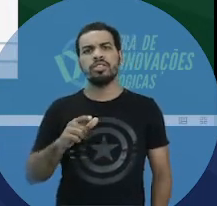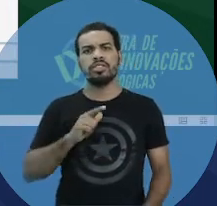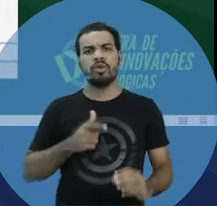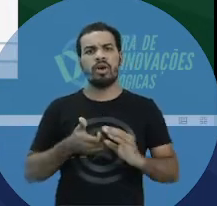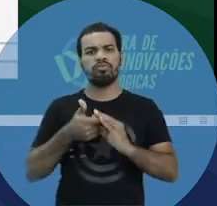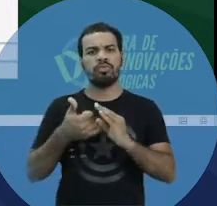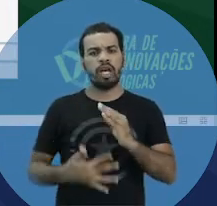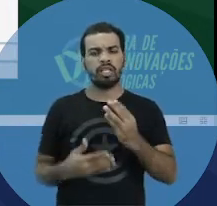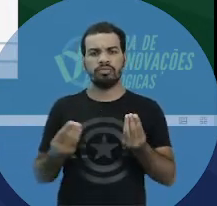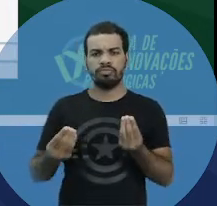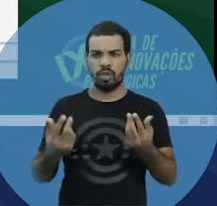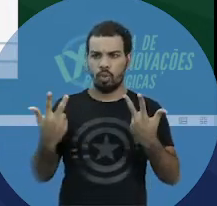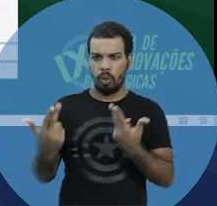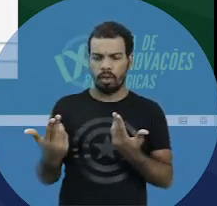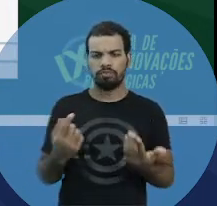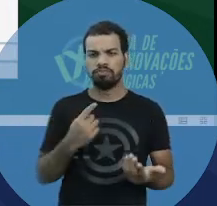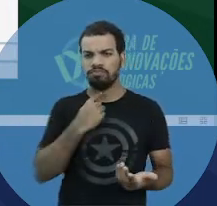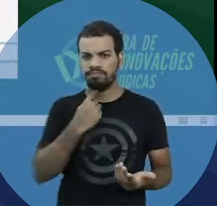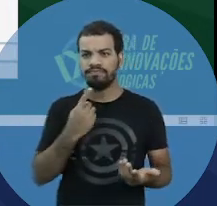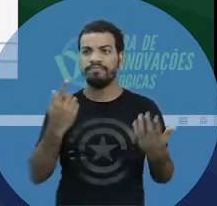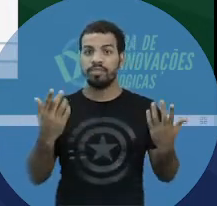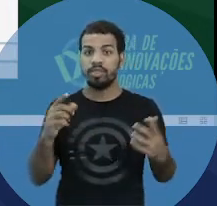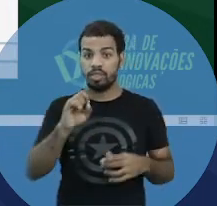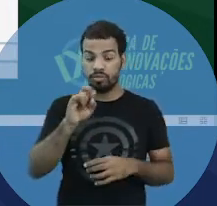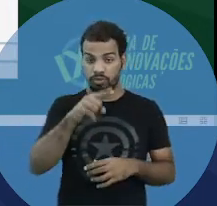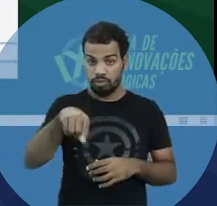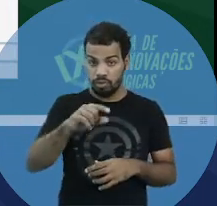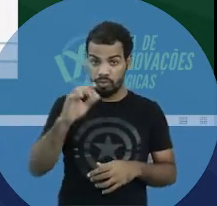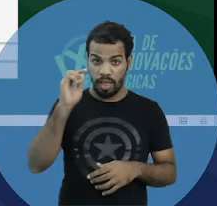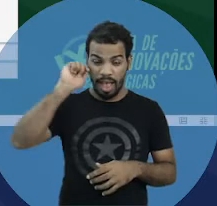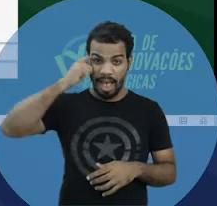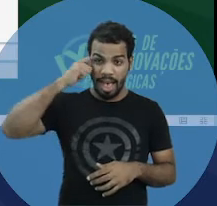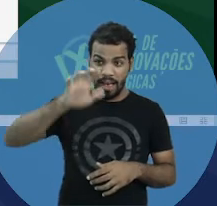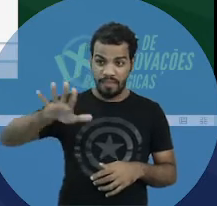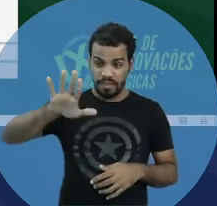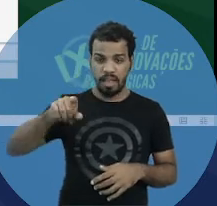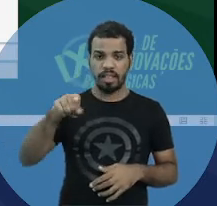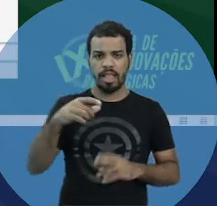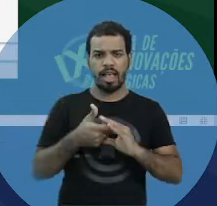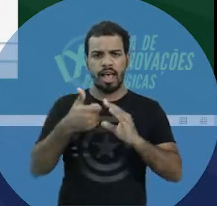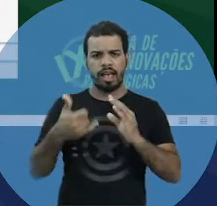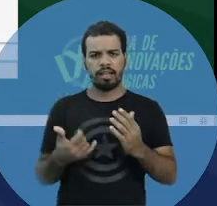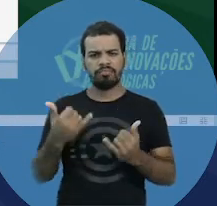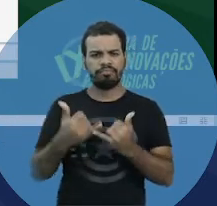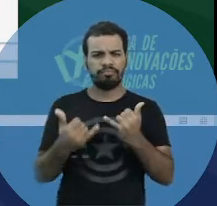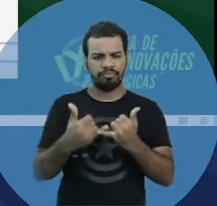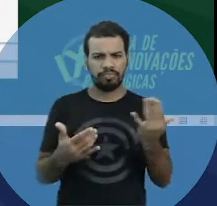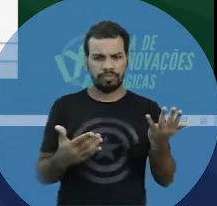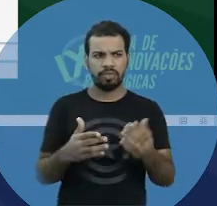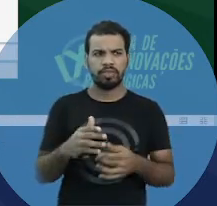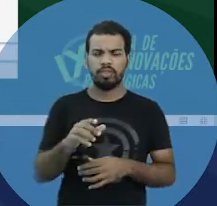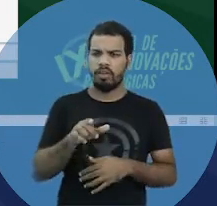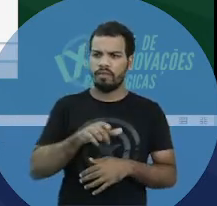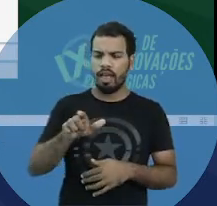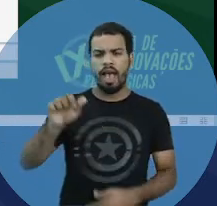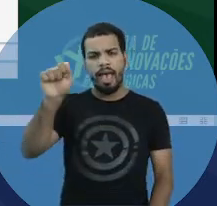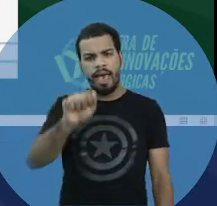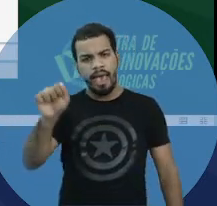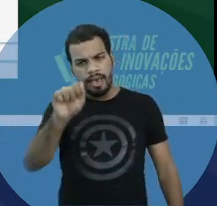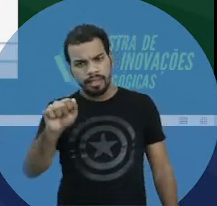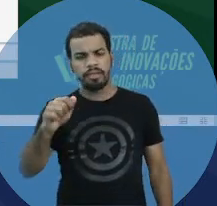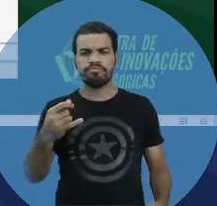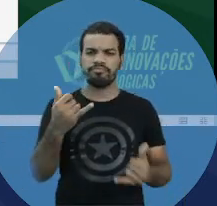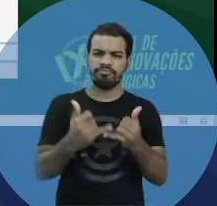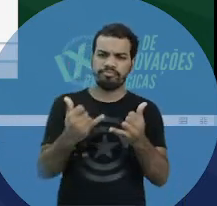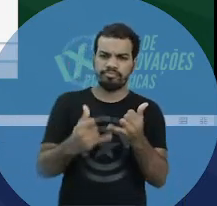iguais. Né? Se você for para uma África, você tem características muito mais semelhantes. Se você for para uma Ásia, também vão ter muito mais semelhantes.